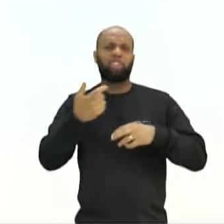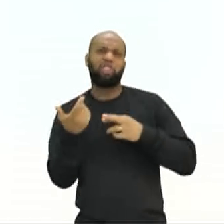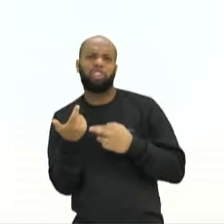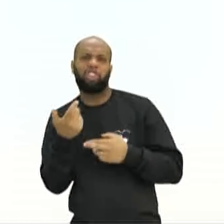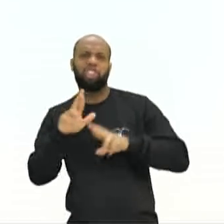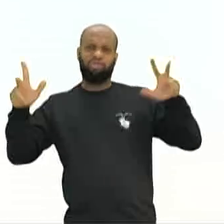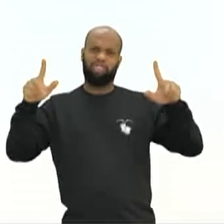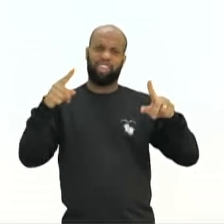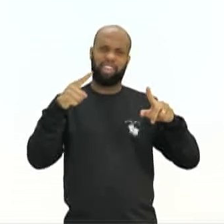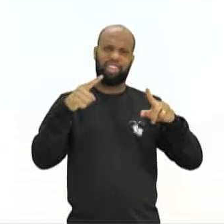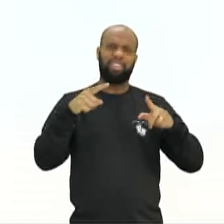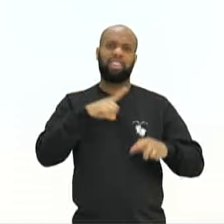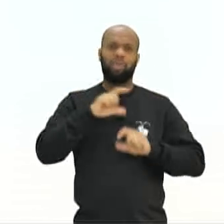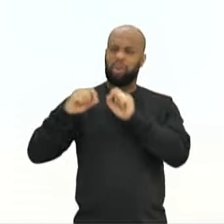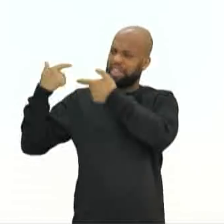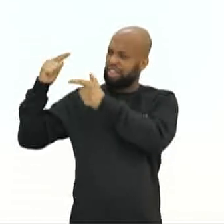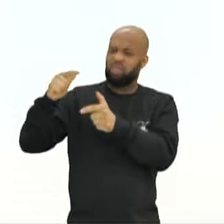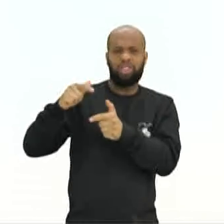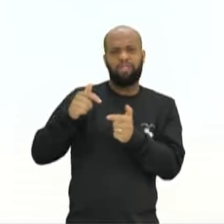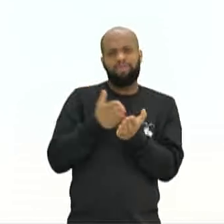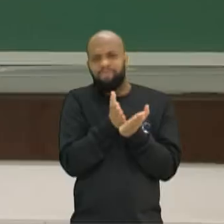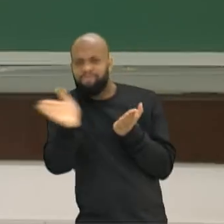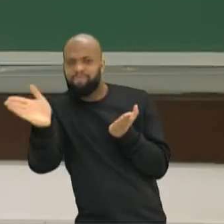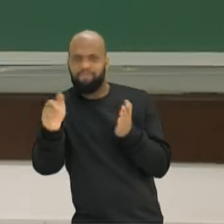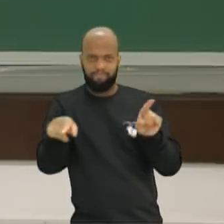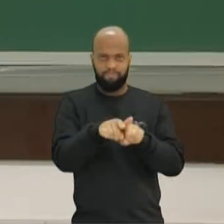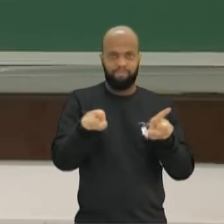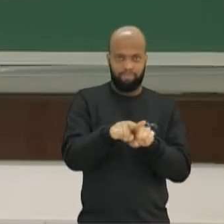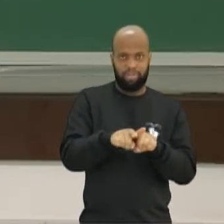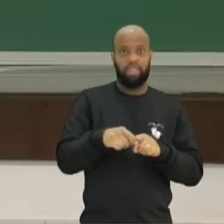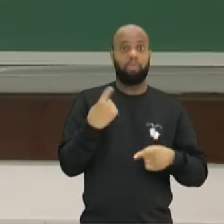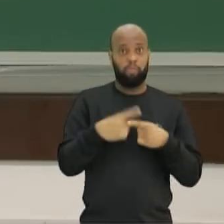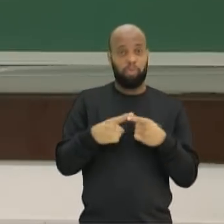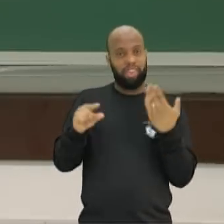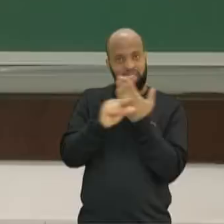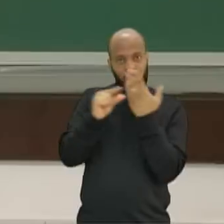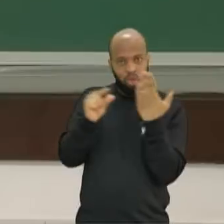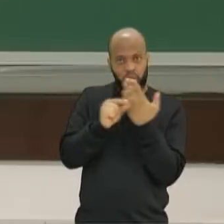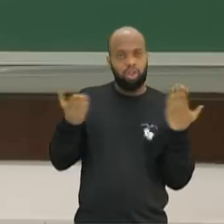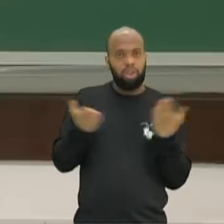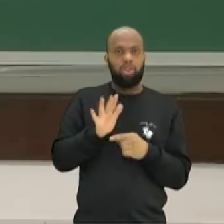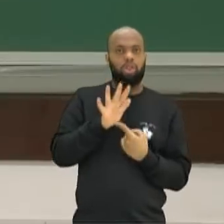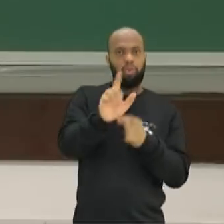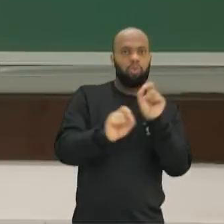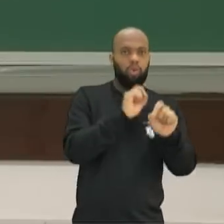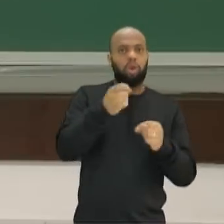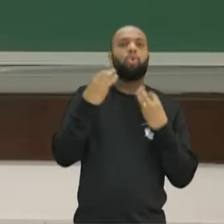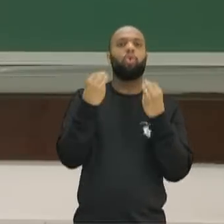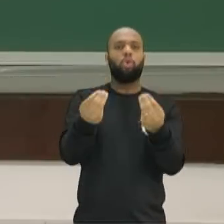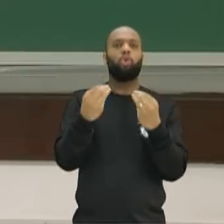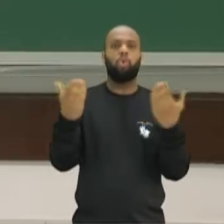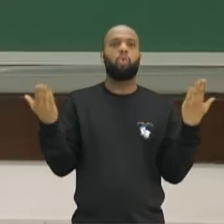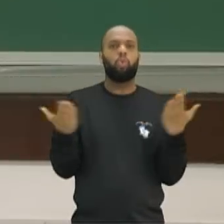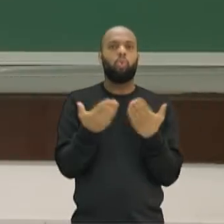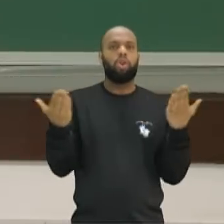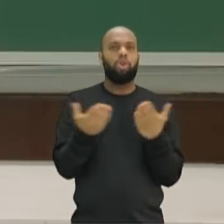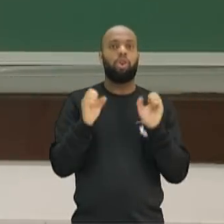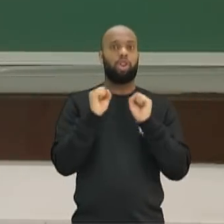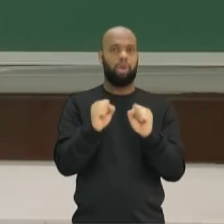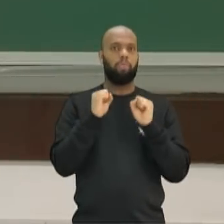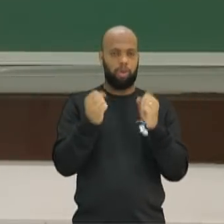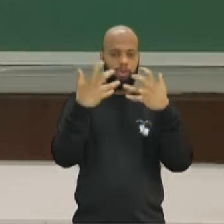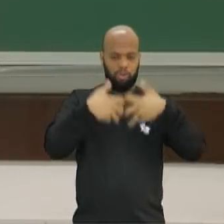entretenimento vê como tradicional e funcional. Então o autor está trazendo aí como tudo isso pode